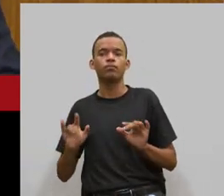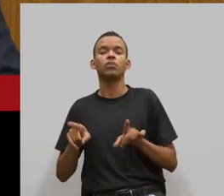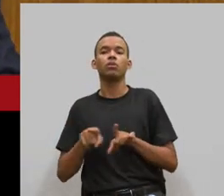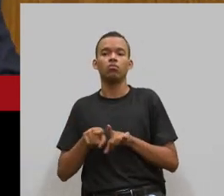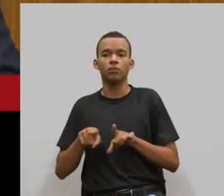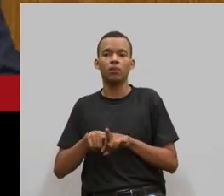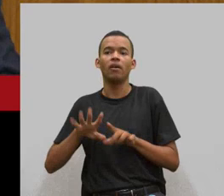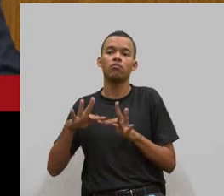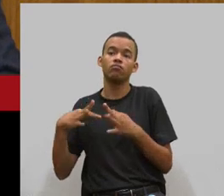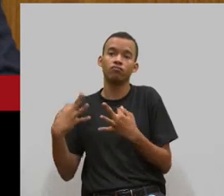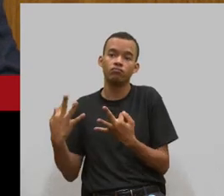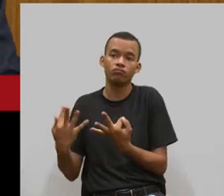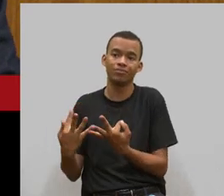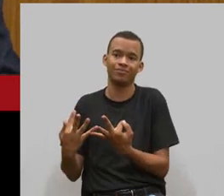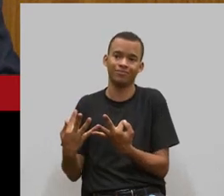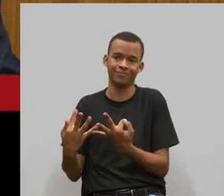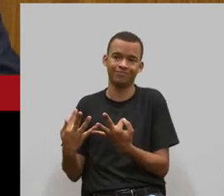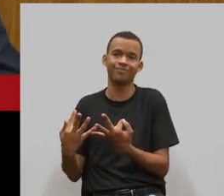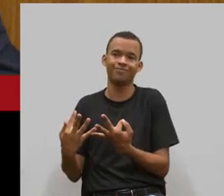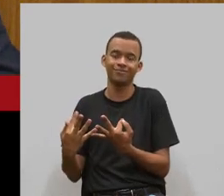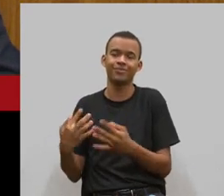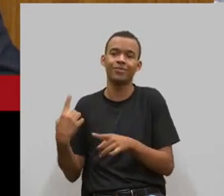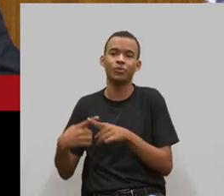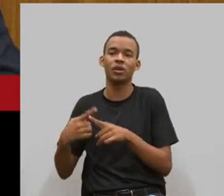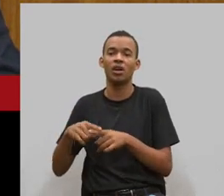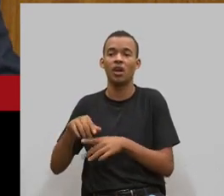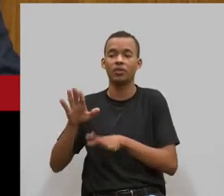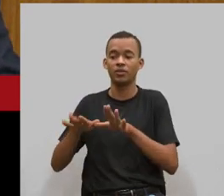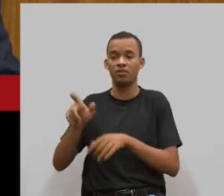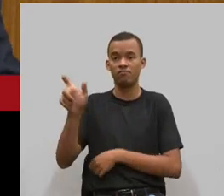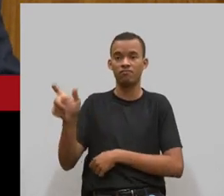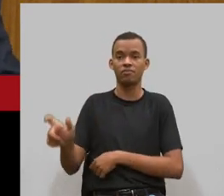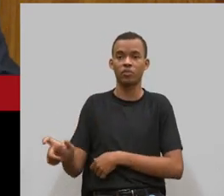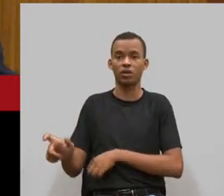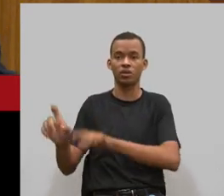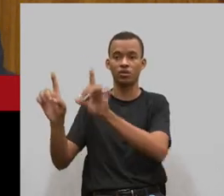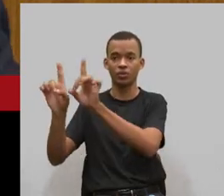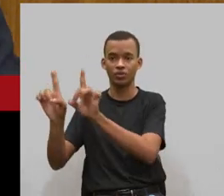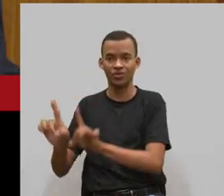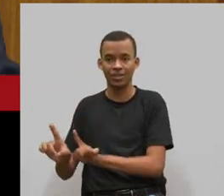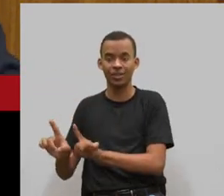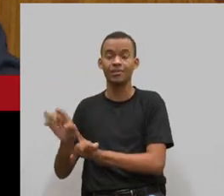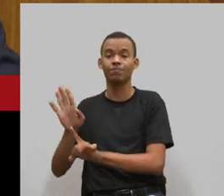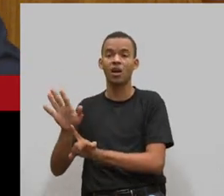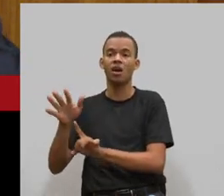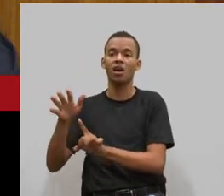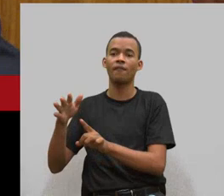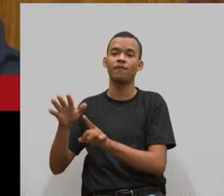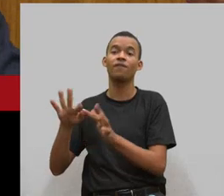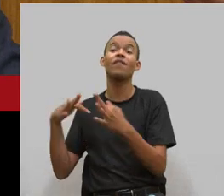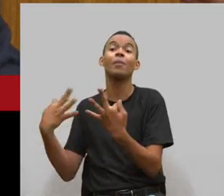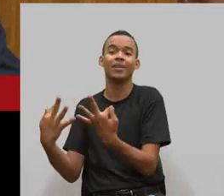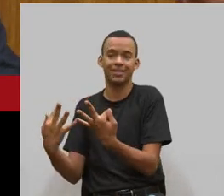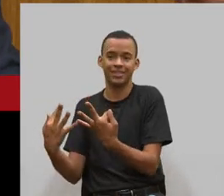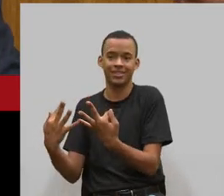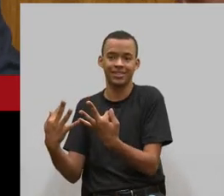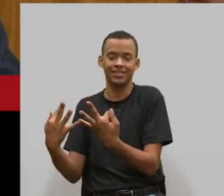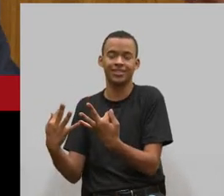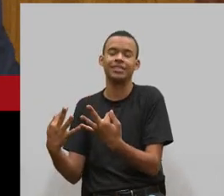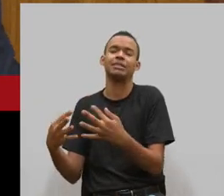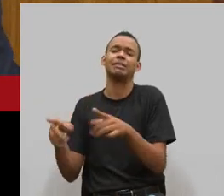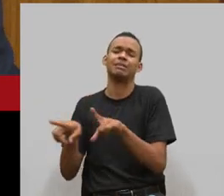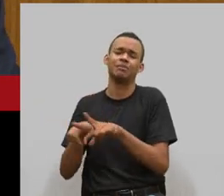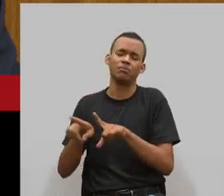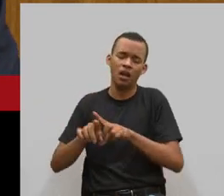vezes sofrem muito mais do que o próprio deficiente Porque nós não nós me colocar Então me incluir nas